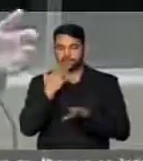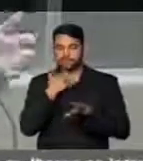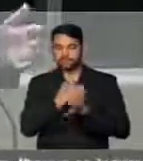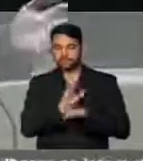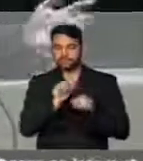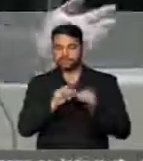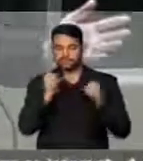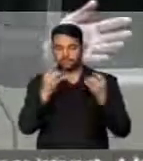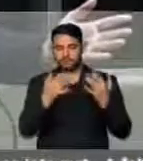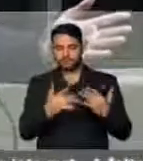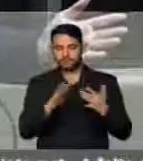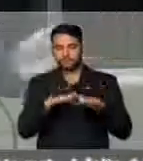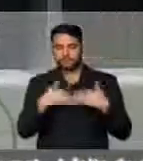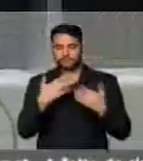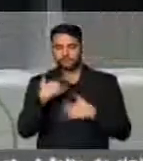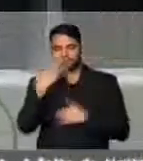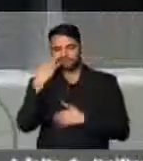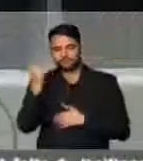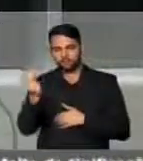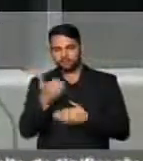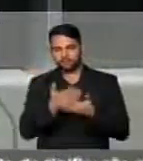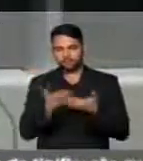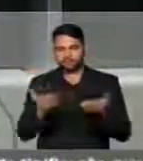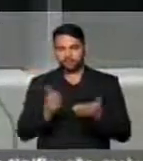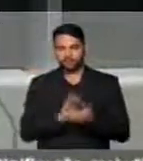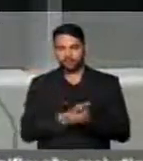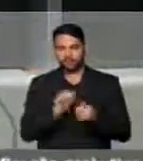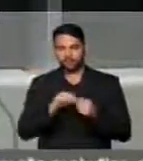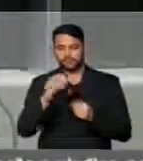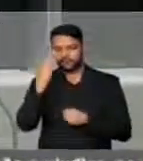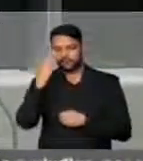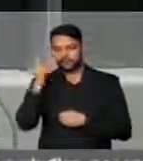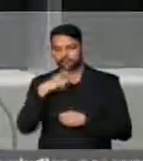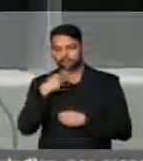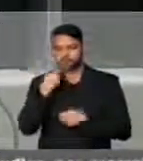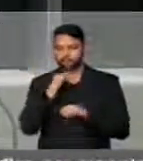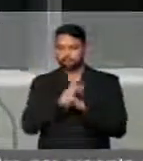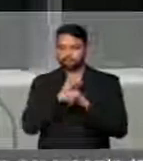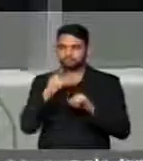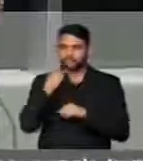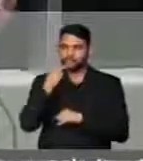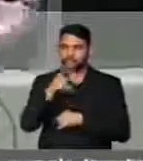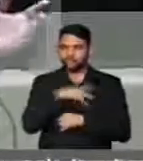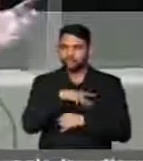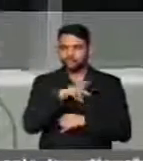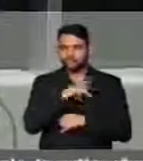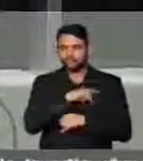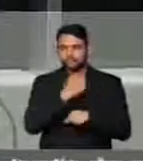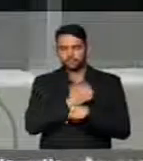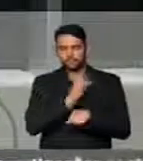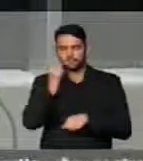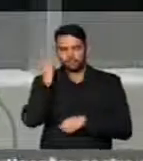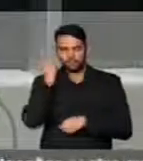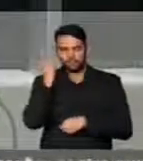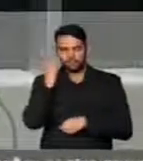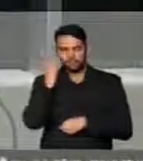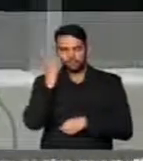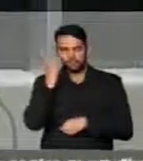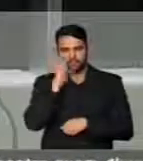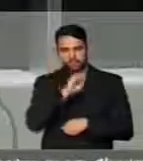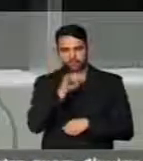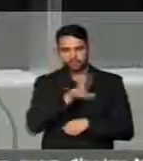prestar os esclarecimentos quando fosse chamado. Foi chamado para depor ao Ministério Público do Estado de São Paulo e